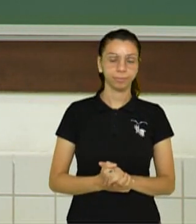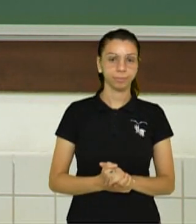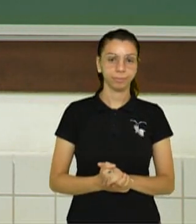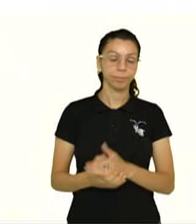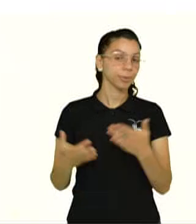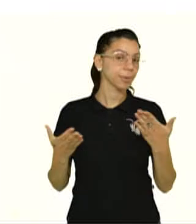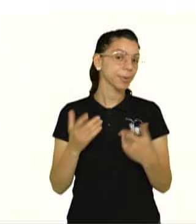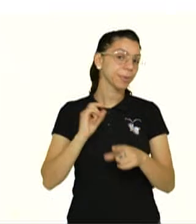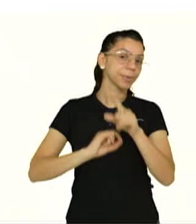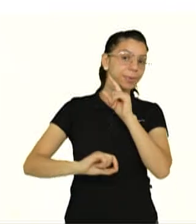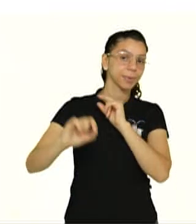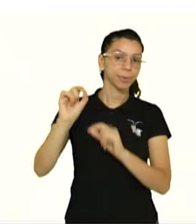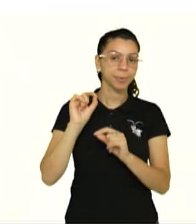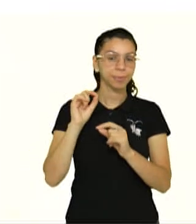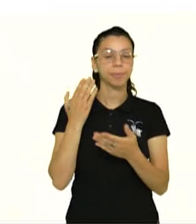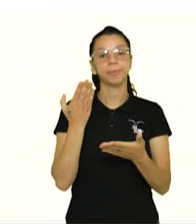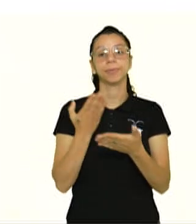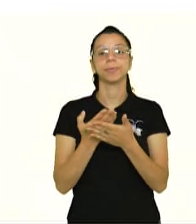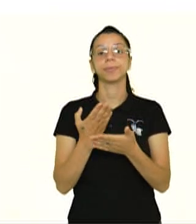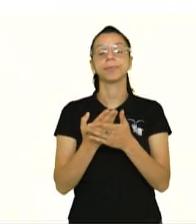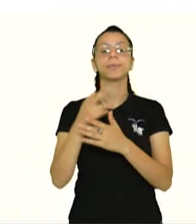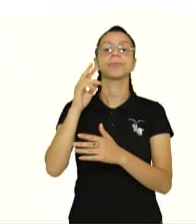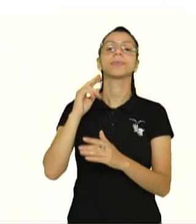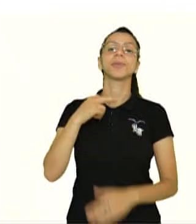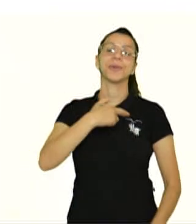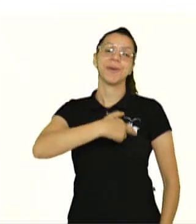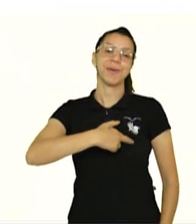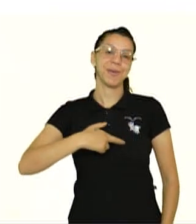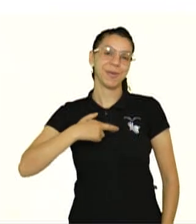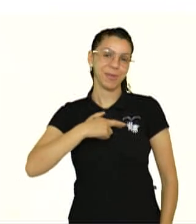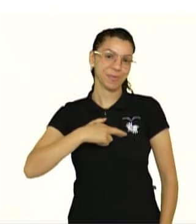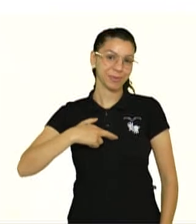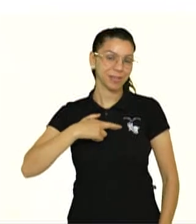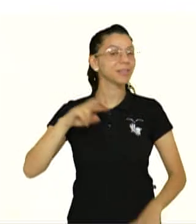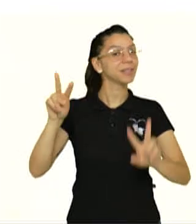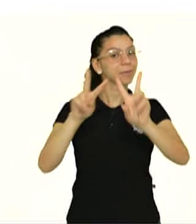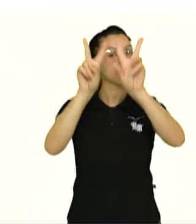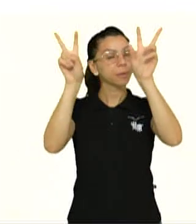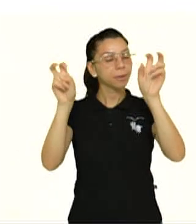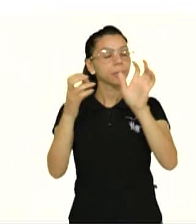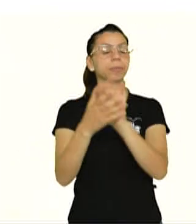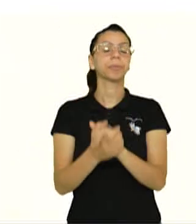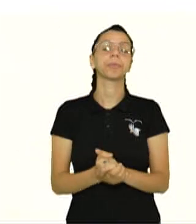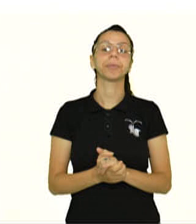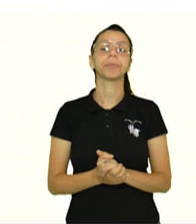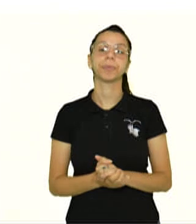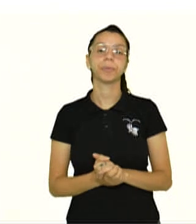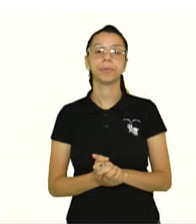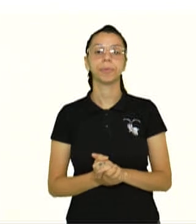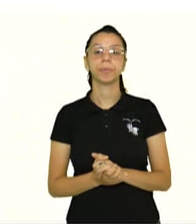Hoje nós vamos estudar sobre o romantismo, né, que é uma estética ali